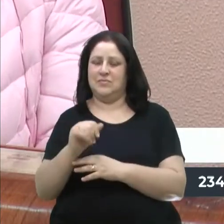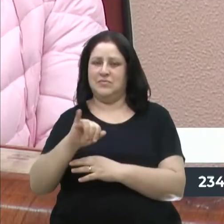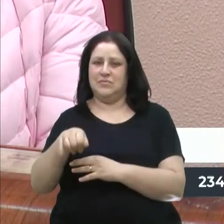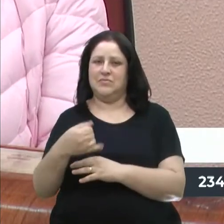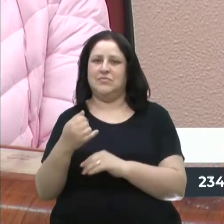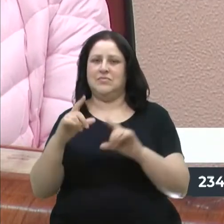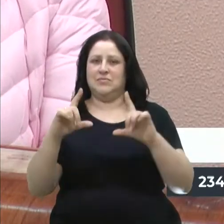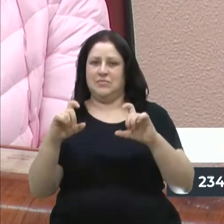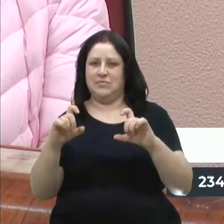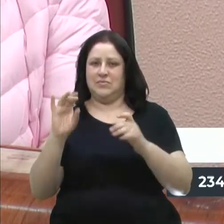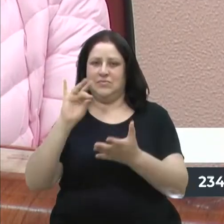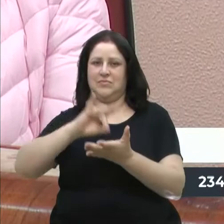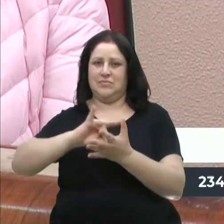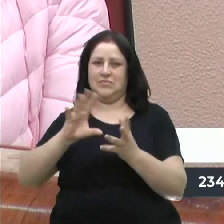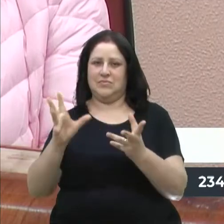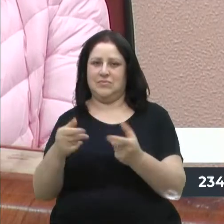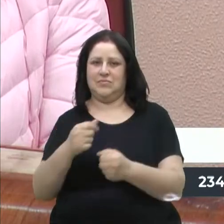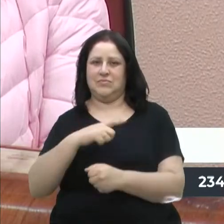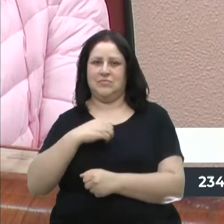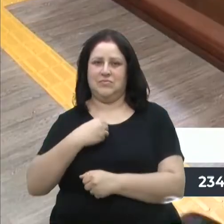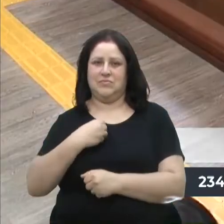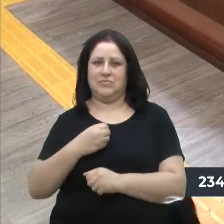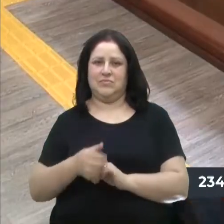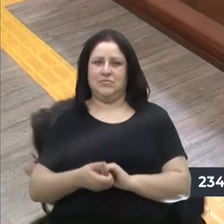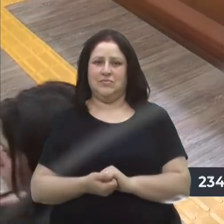com todos os presentes